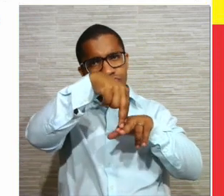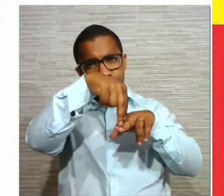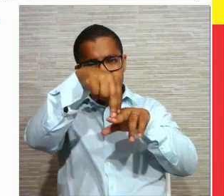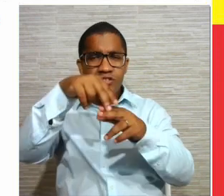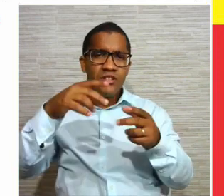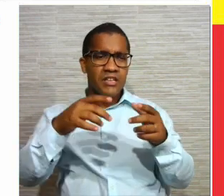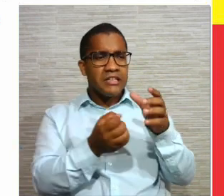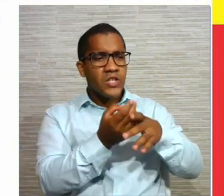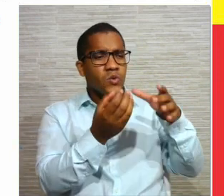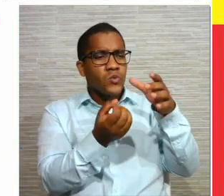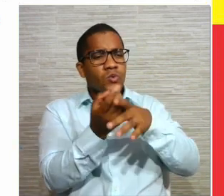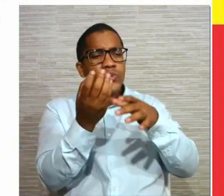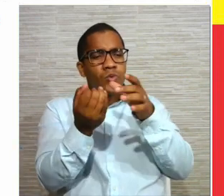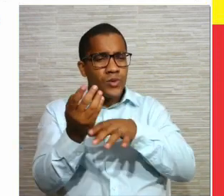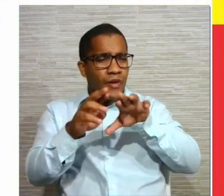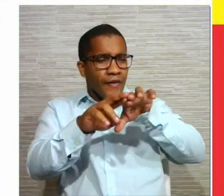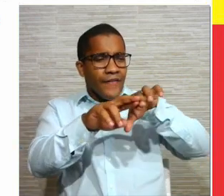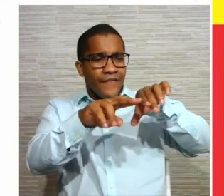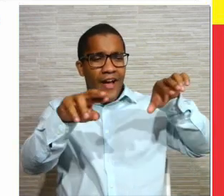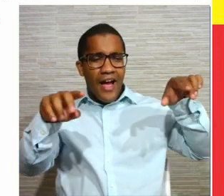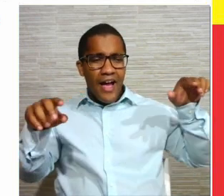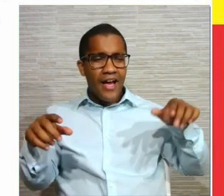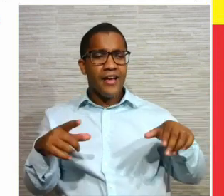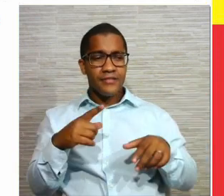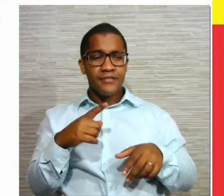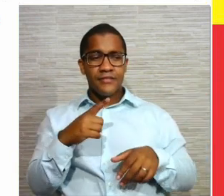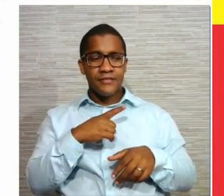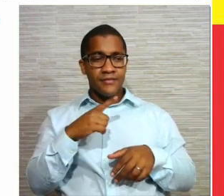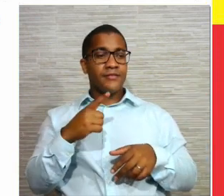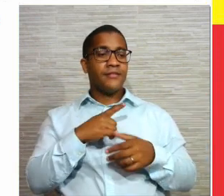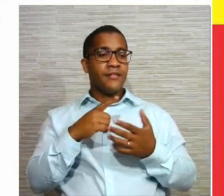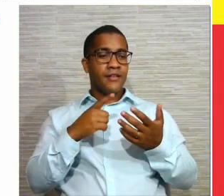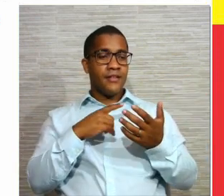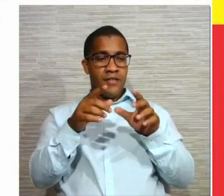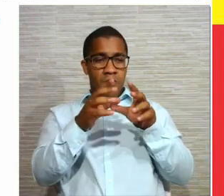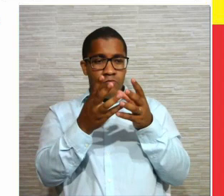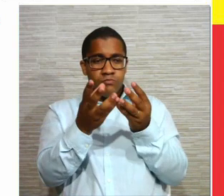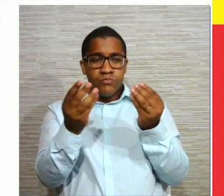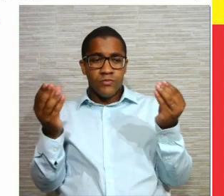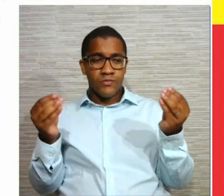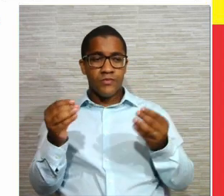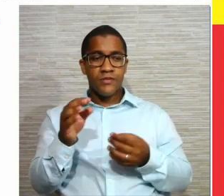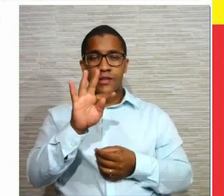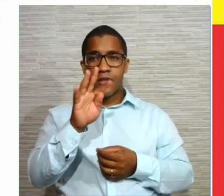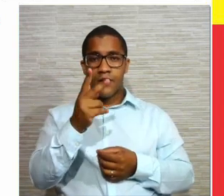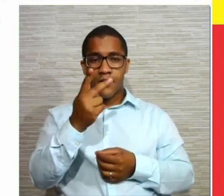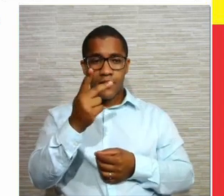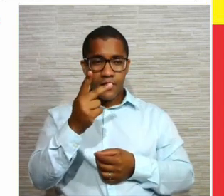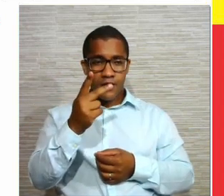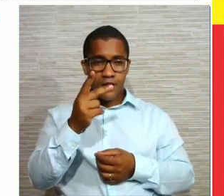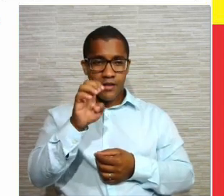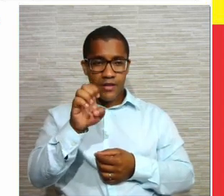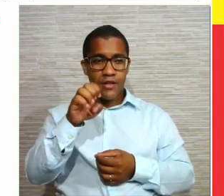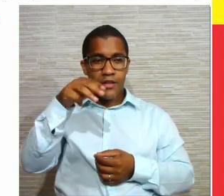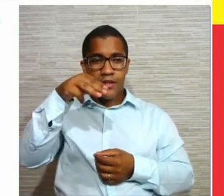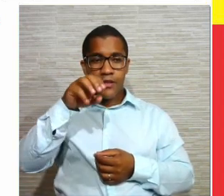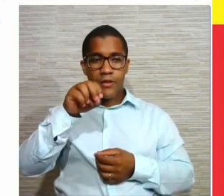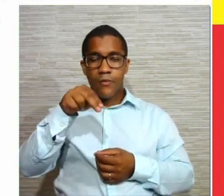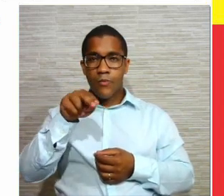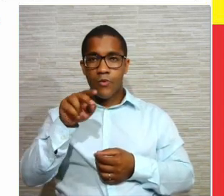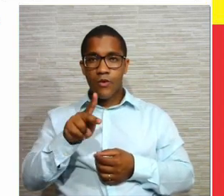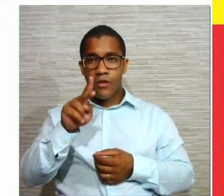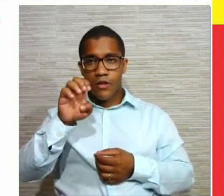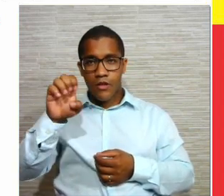Underground, The Byrds, Iggy Pop também surgiu nessa época em The Stooges, The Monks, Creedence Clearwater Revival